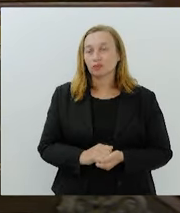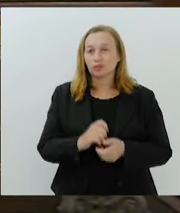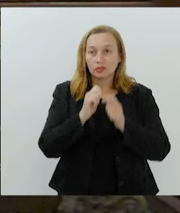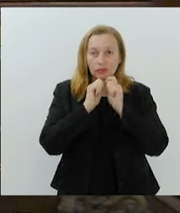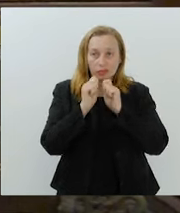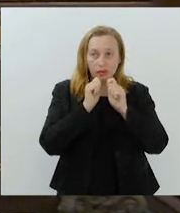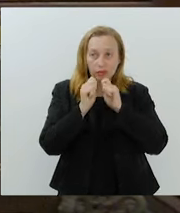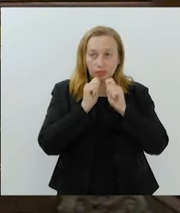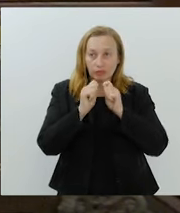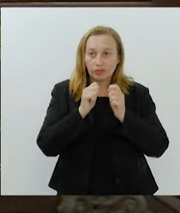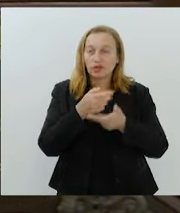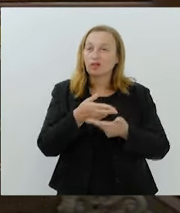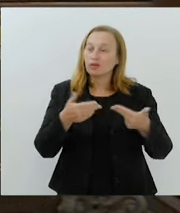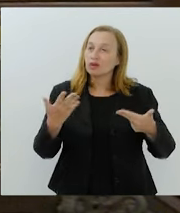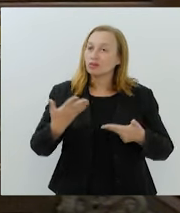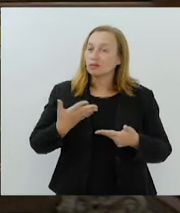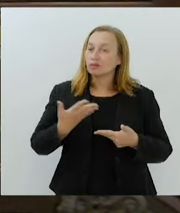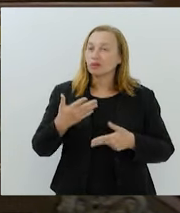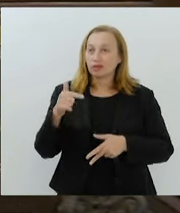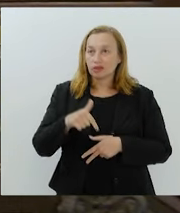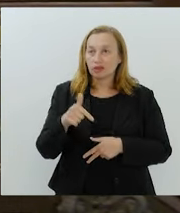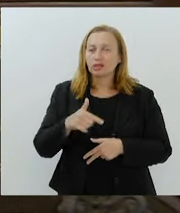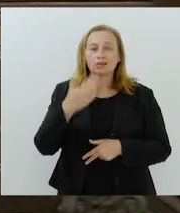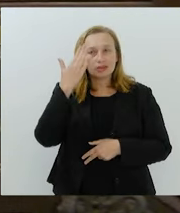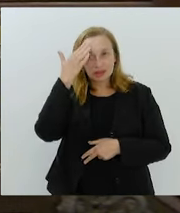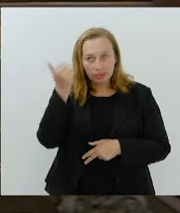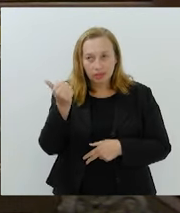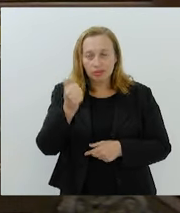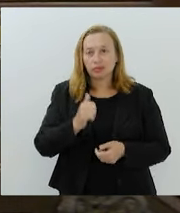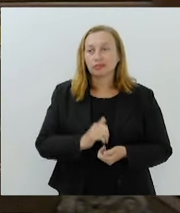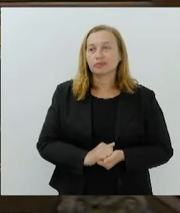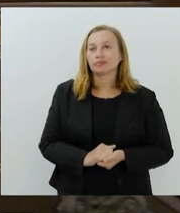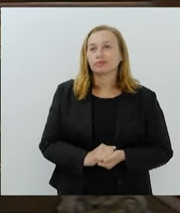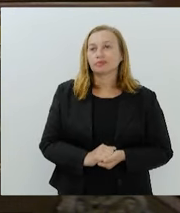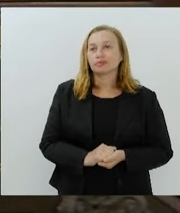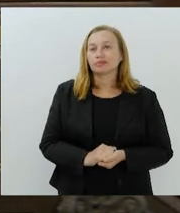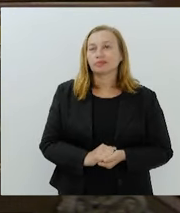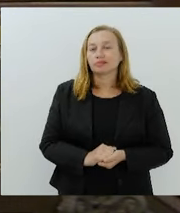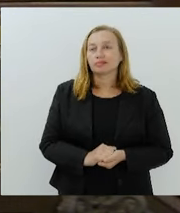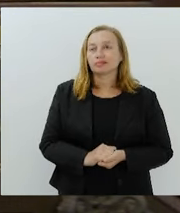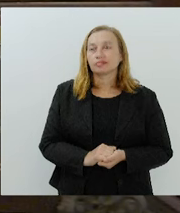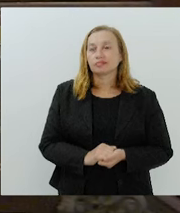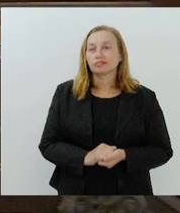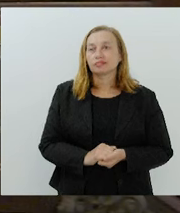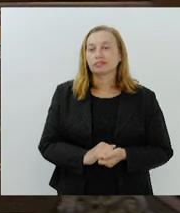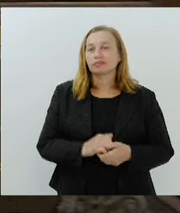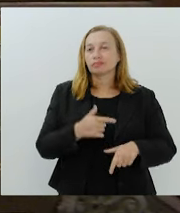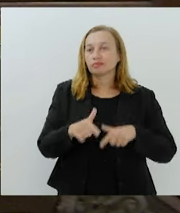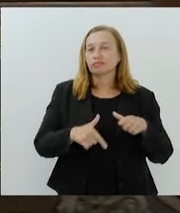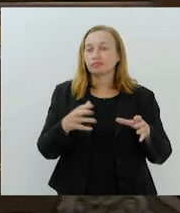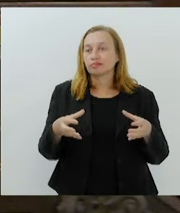e eu tenho vários colegas aqui presentes, sabemos que é um exercício coletivo